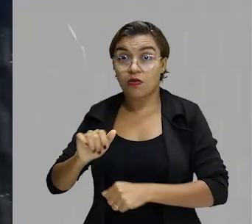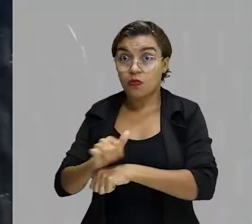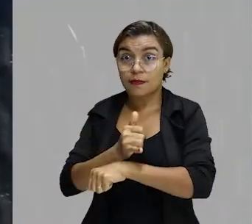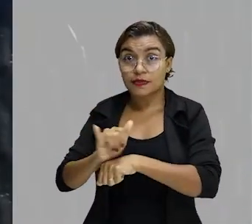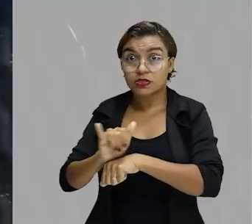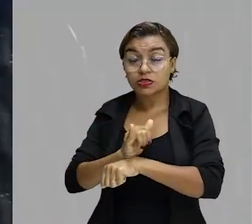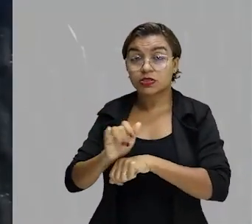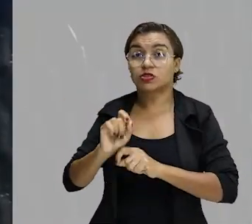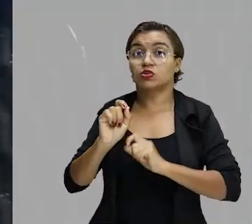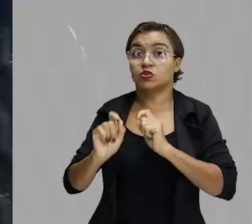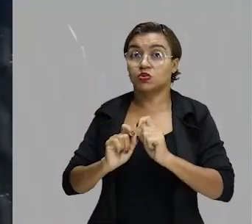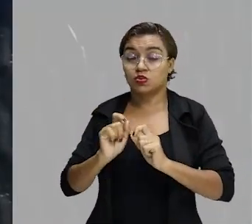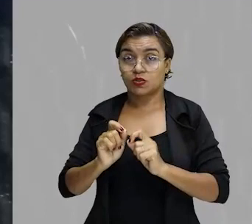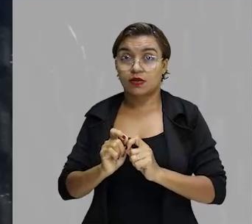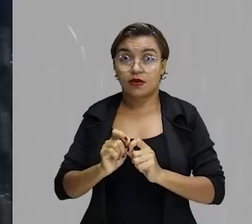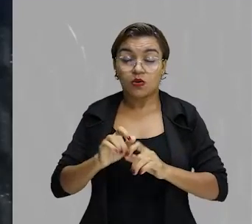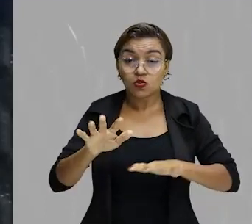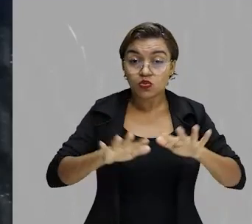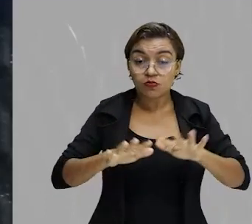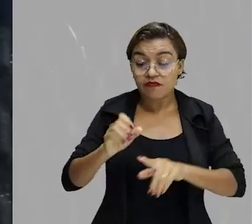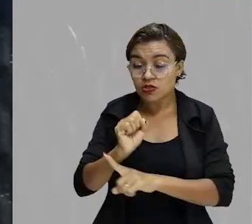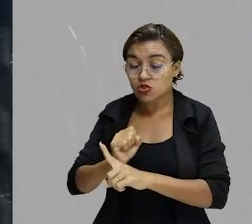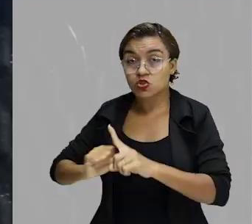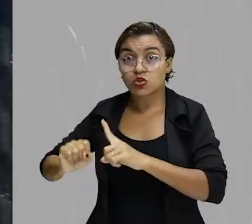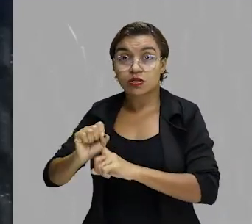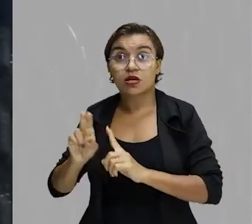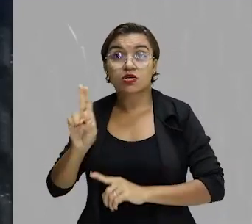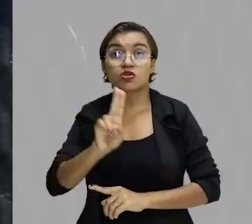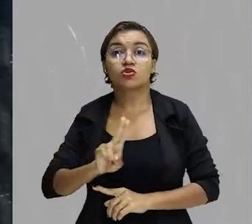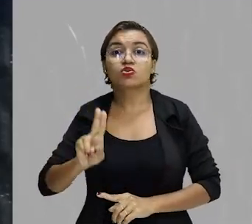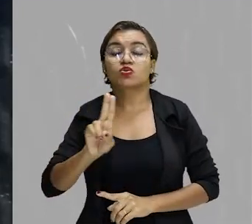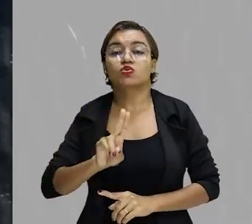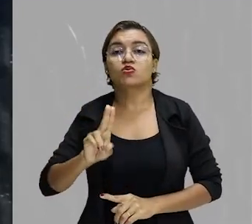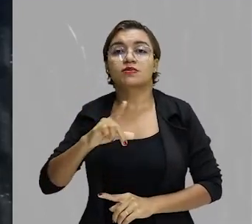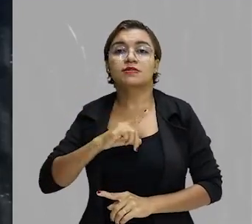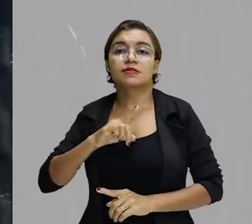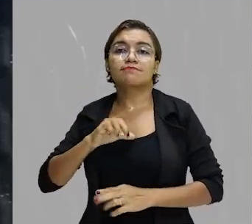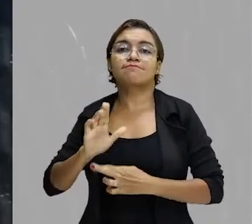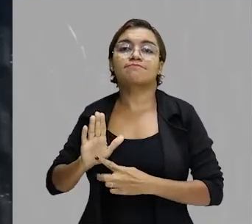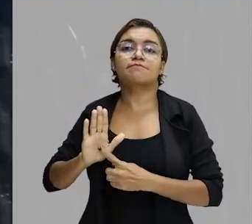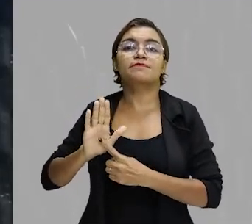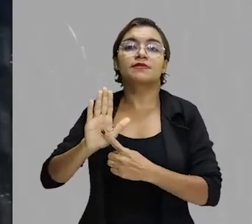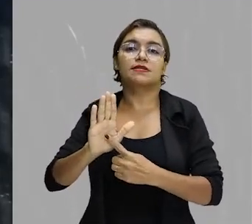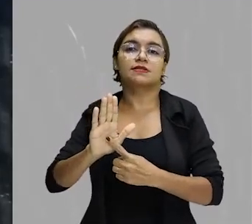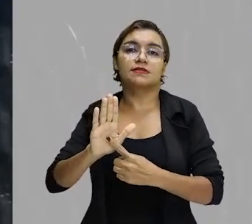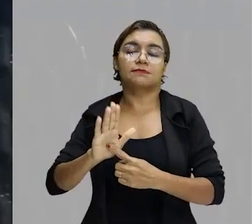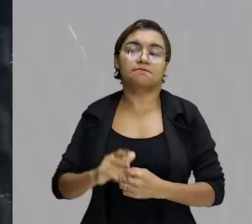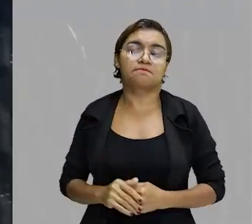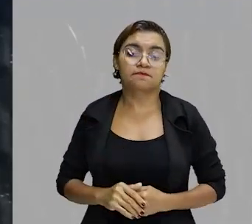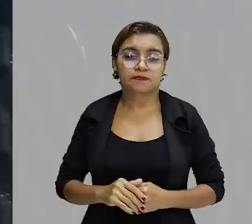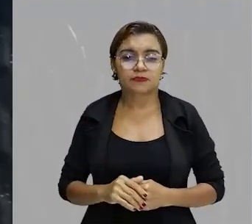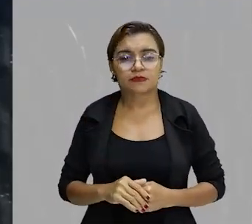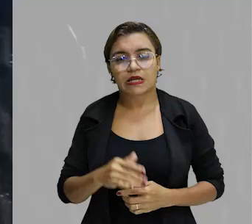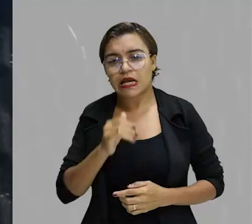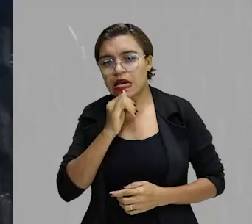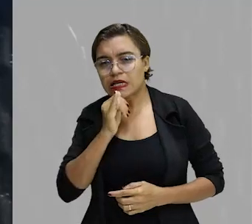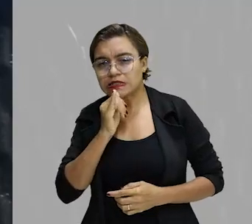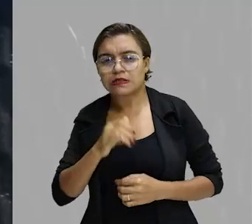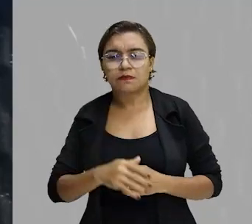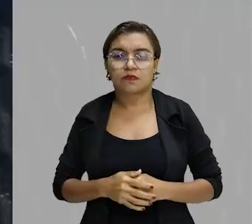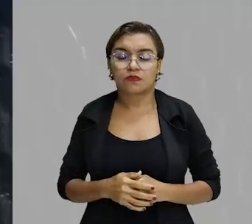estratégia que os movimentos sociais podem se utilizar para poder apresentar suas demandas. Mas não quer dizer que